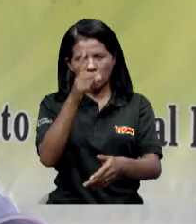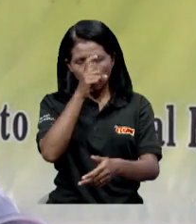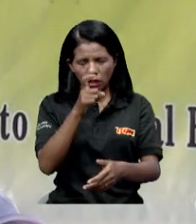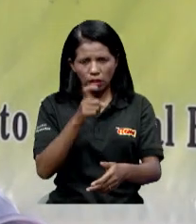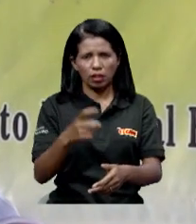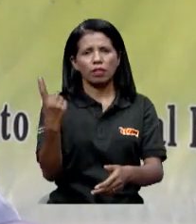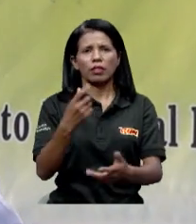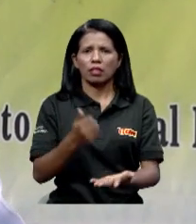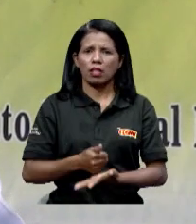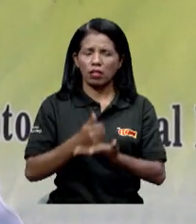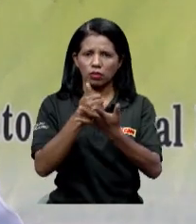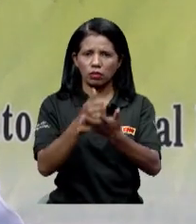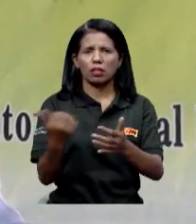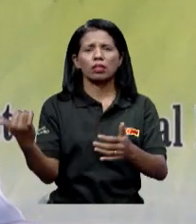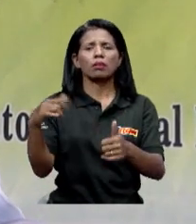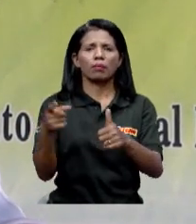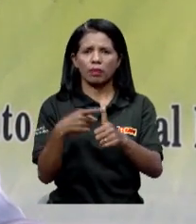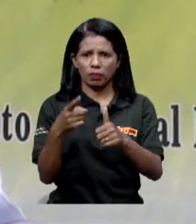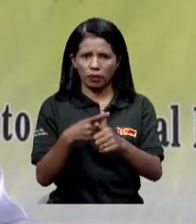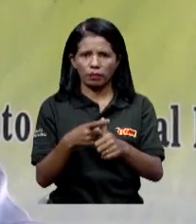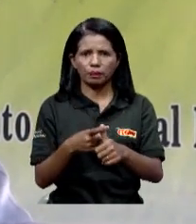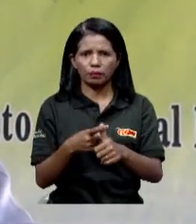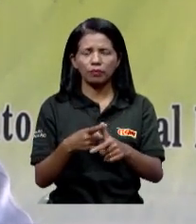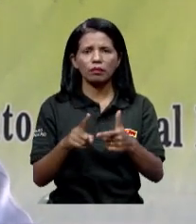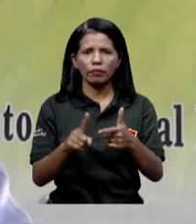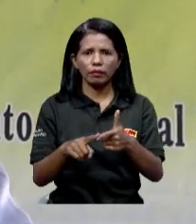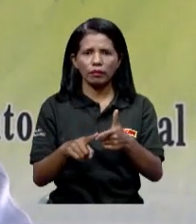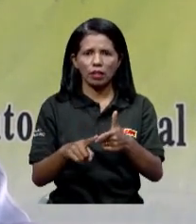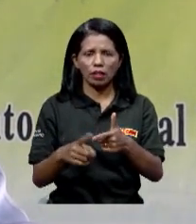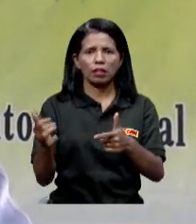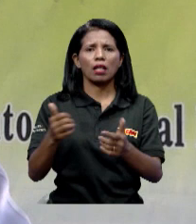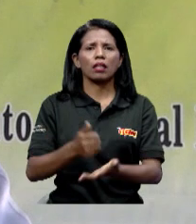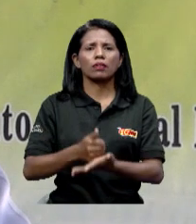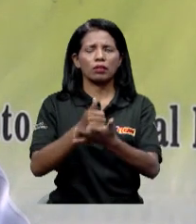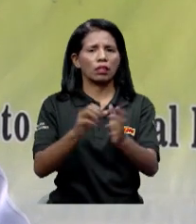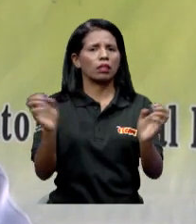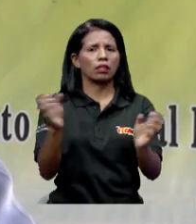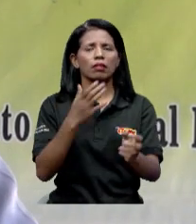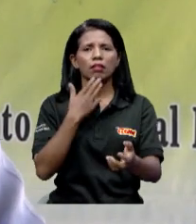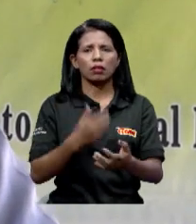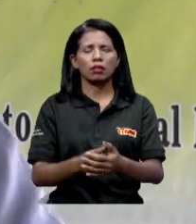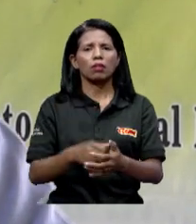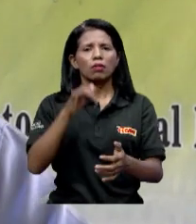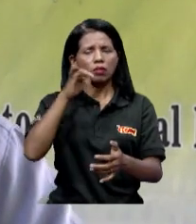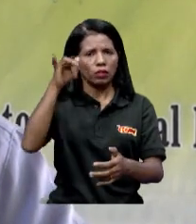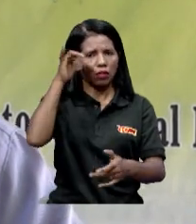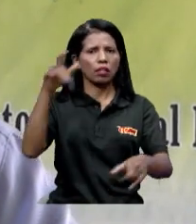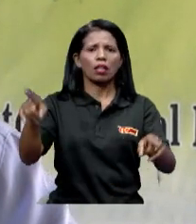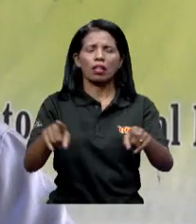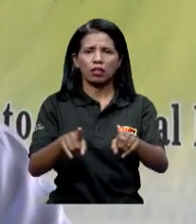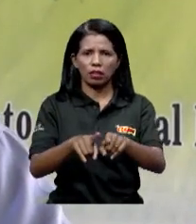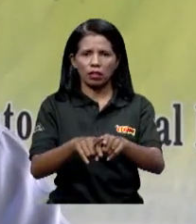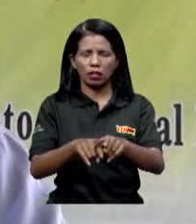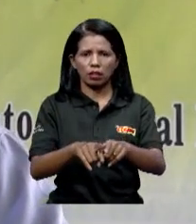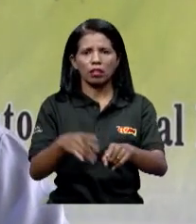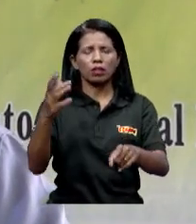Sempre atendimento, né? Sira, mas tem que ulo. E o mecanismo não é de ser a dia. Tamba quando lá dia, coitado. Nem orsei, né? A nessa boatida que